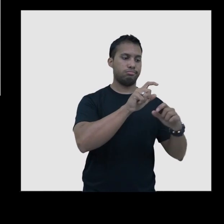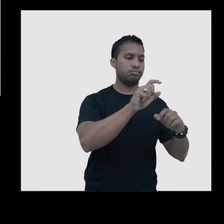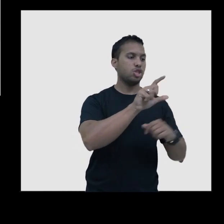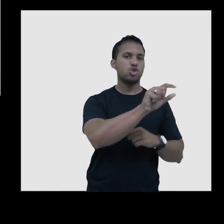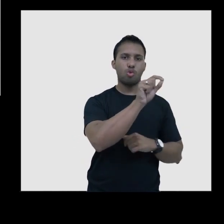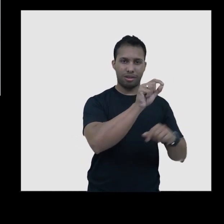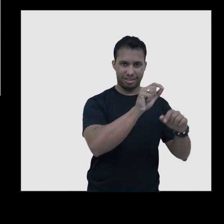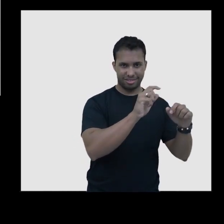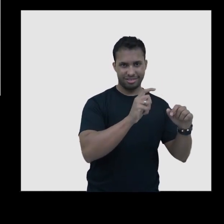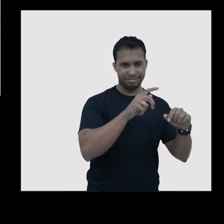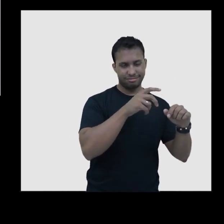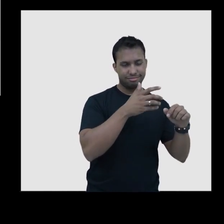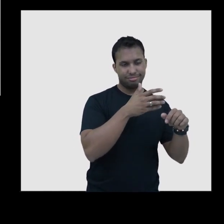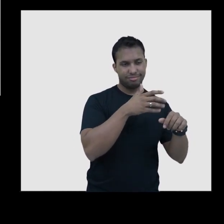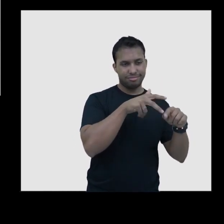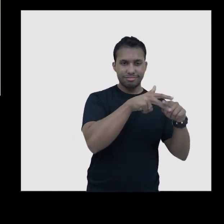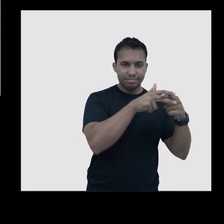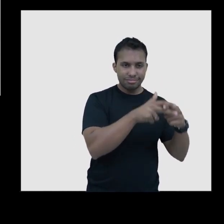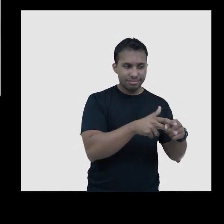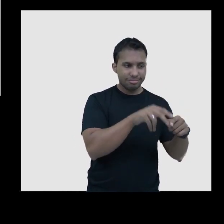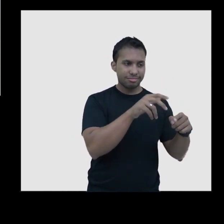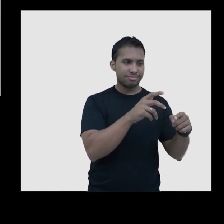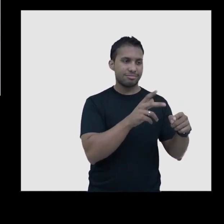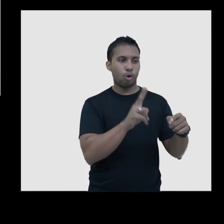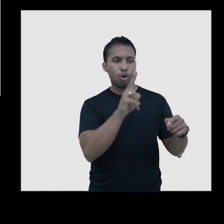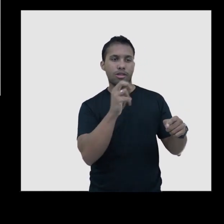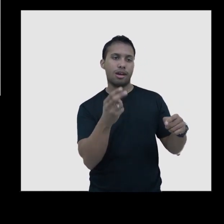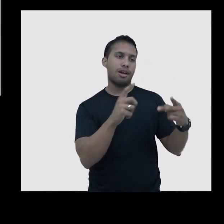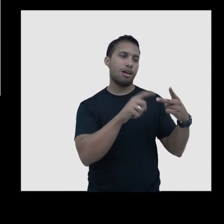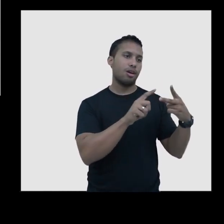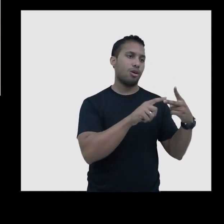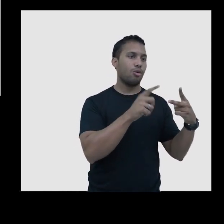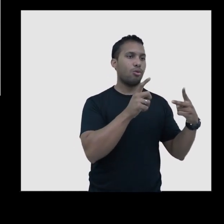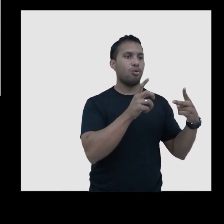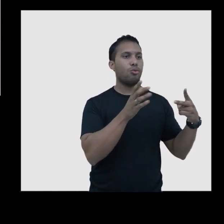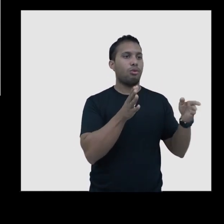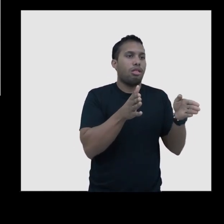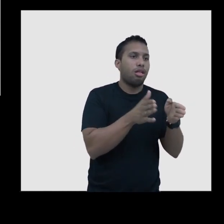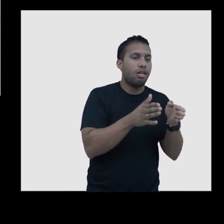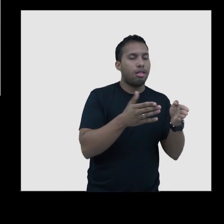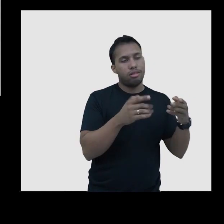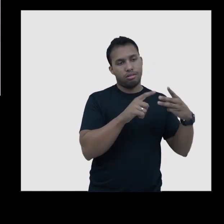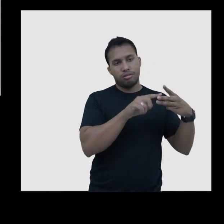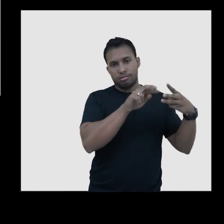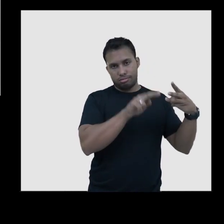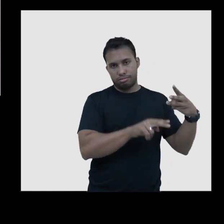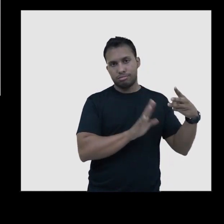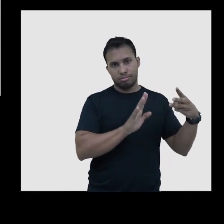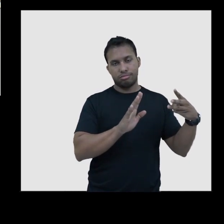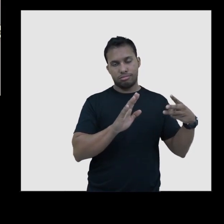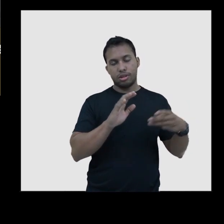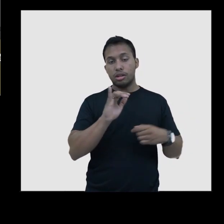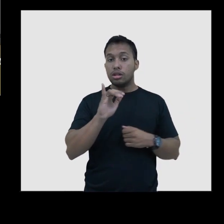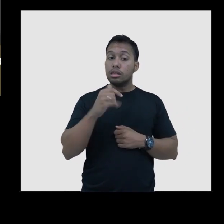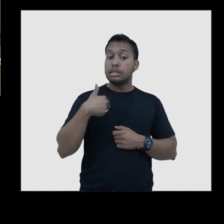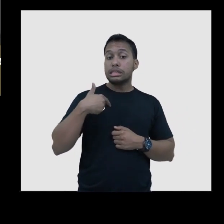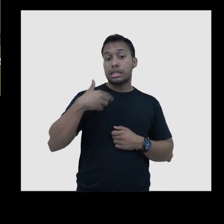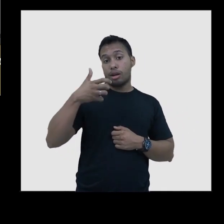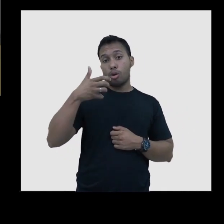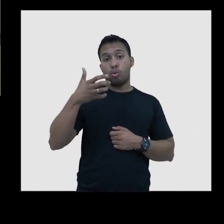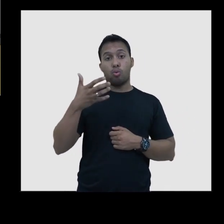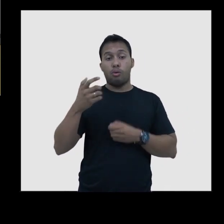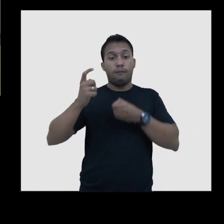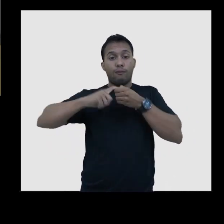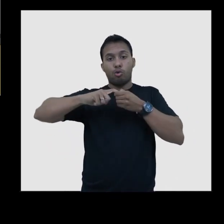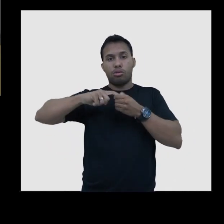anterior. Sempre quando eu pegar uma ferramenta, terminei de usá-la, eu volto para a ferramenta de seleção, que é o V no teclado. Se eu